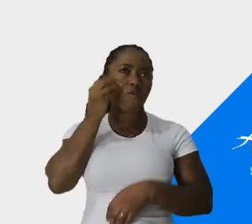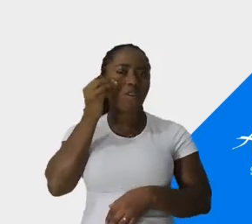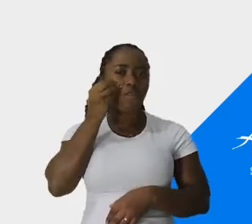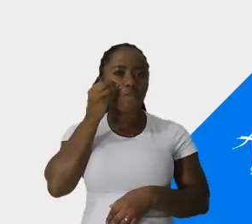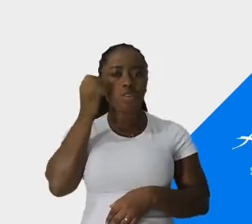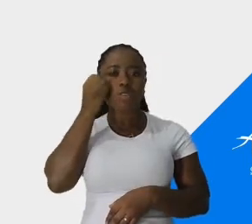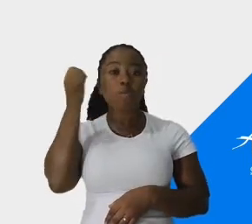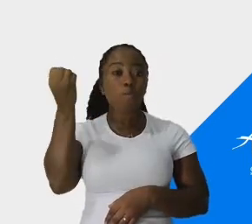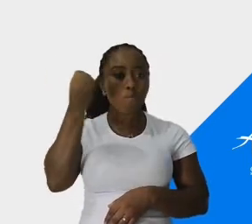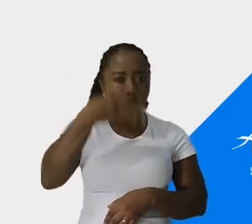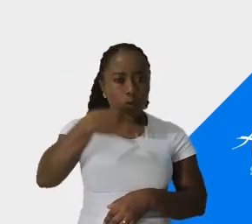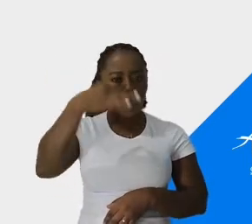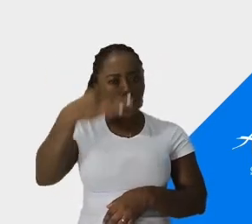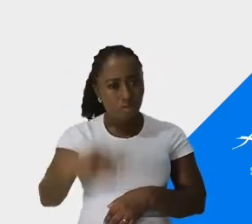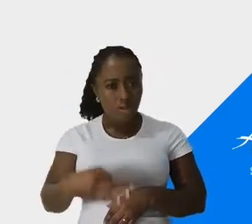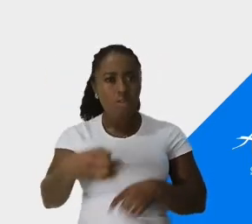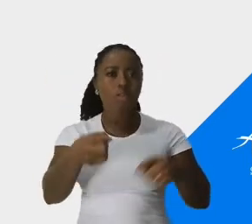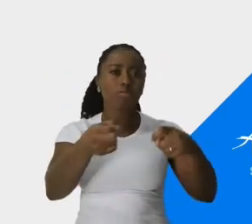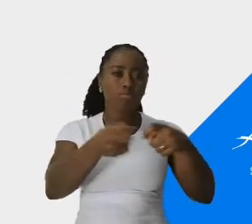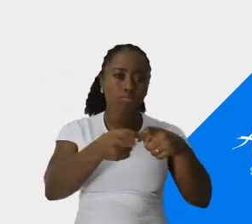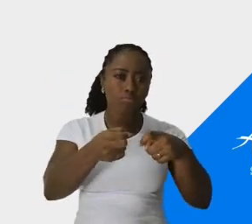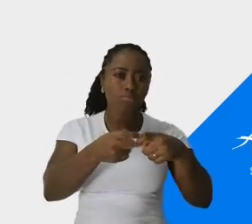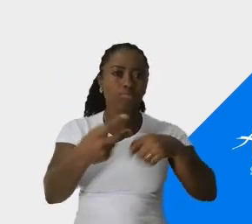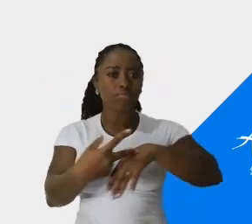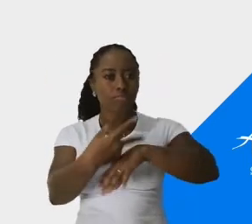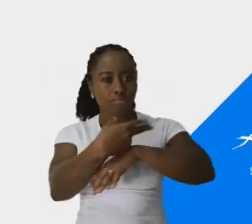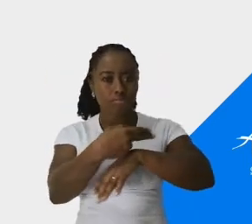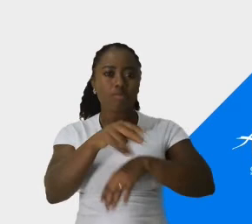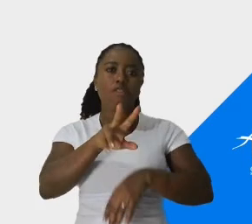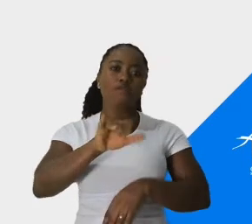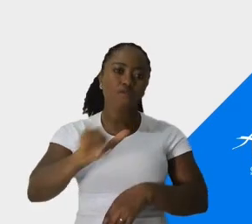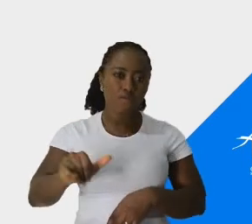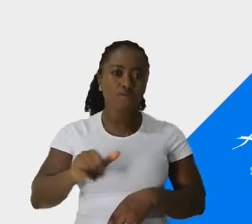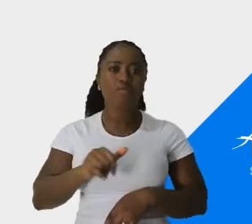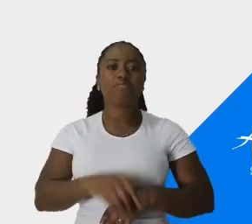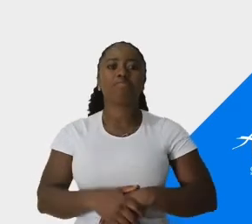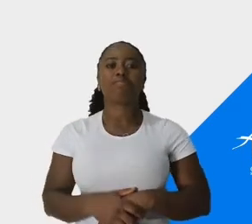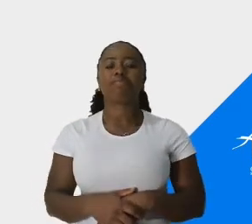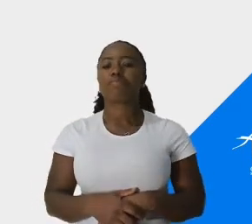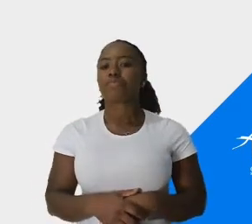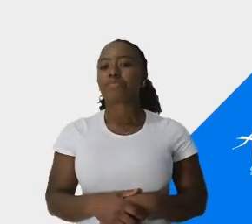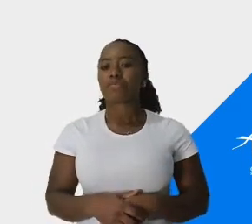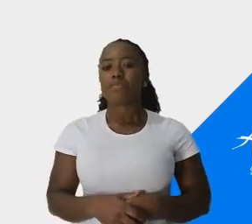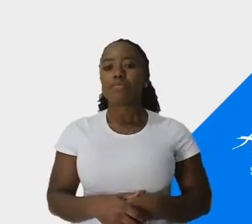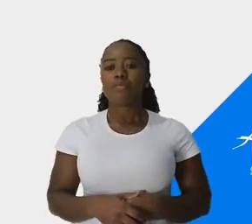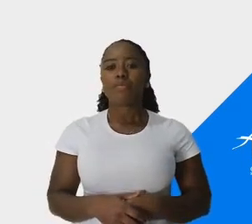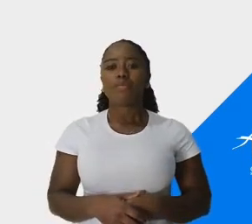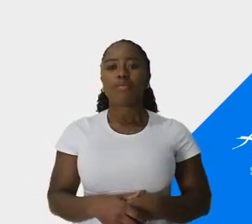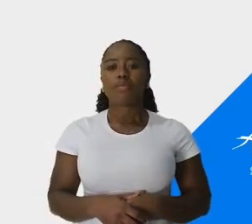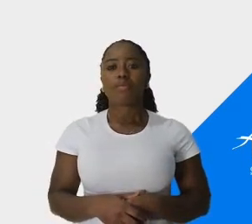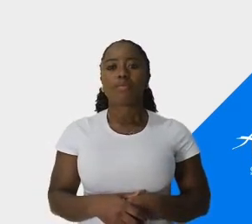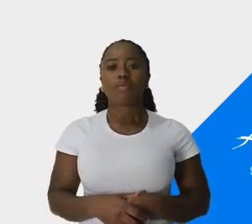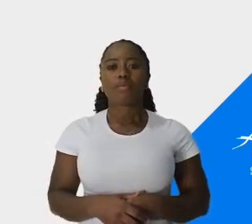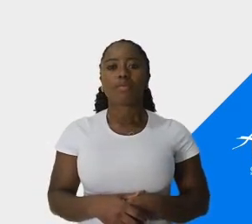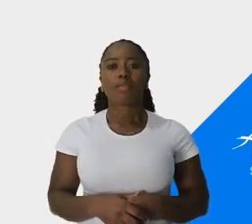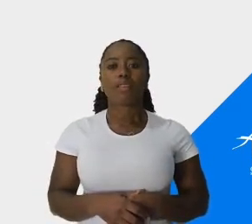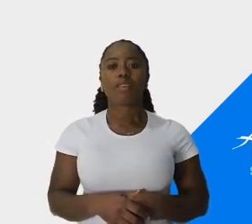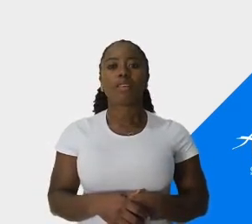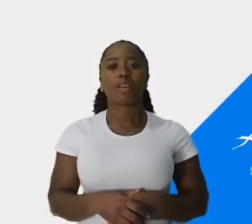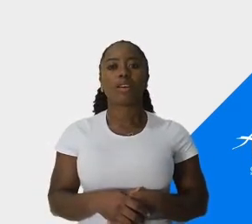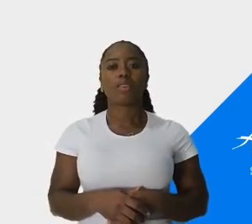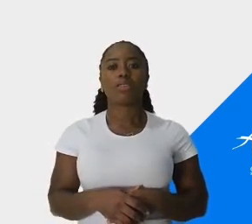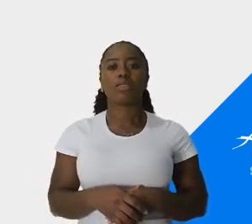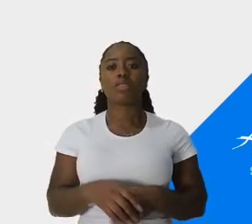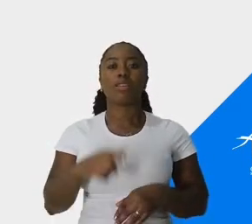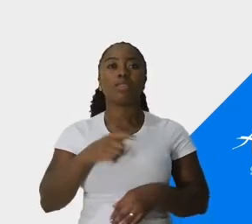cirurgia, tá? Então, no VADA é injetado na carótida interna por cateterismo